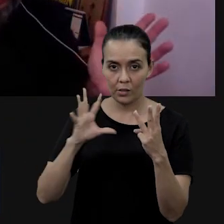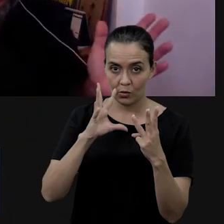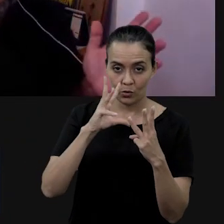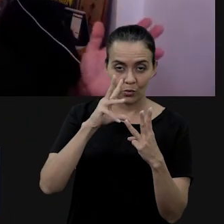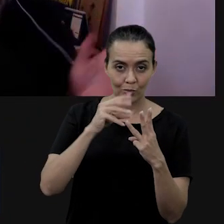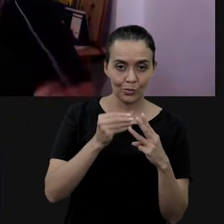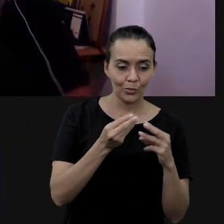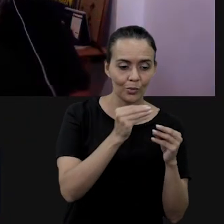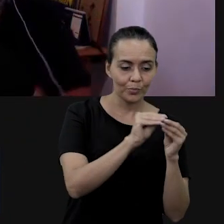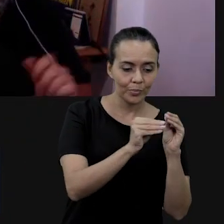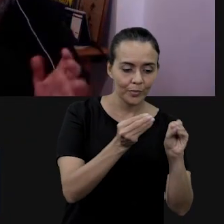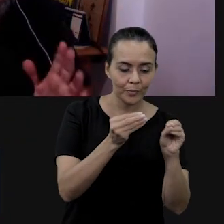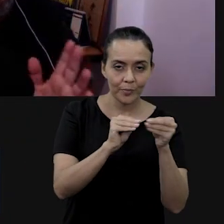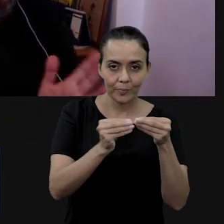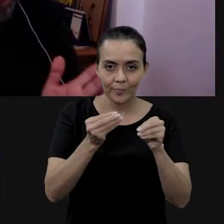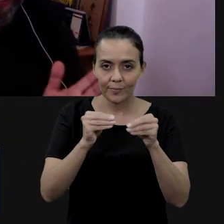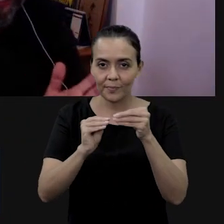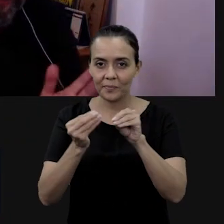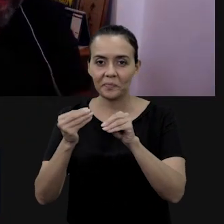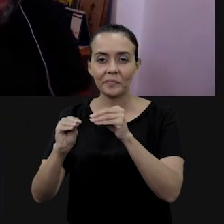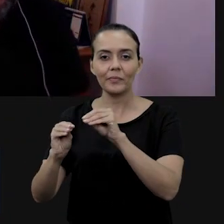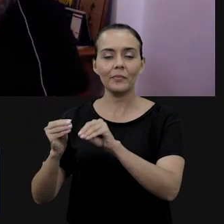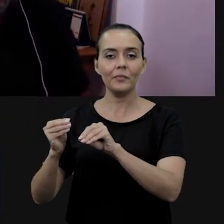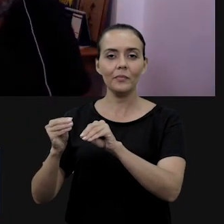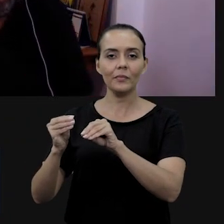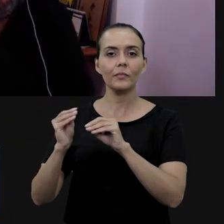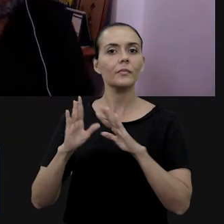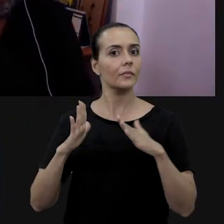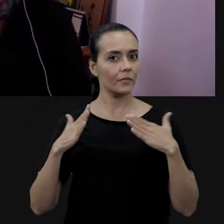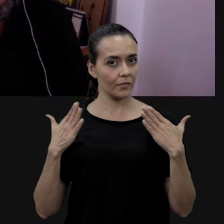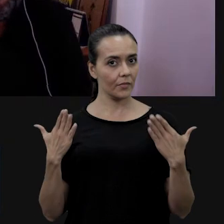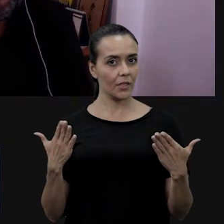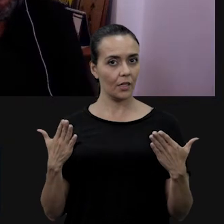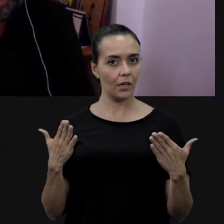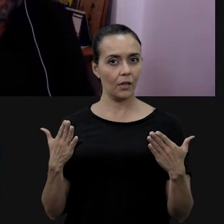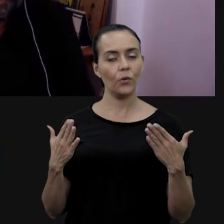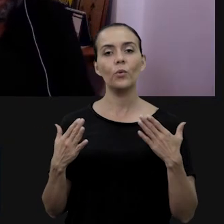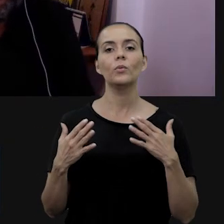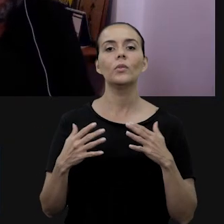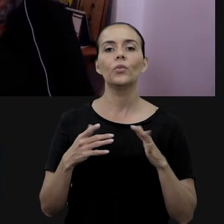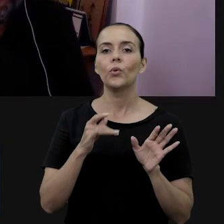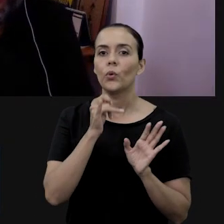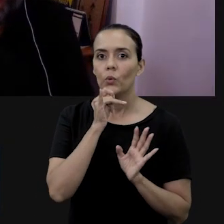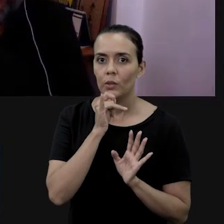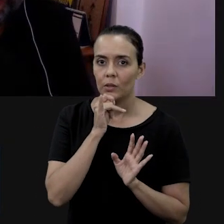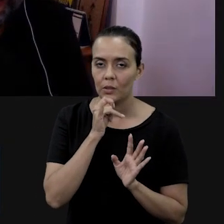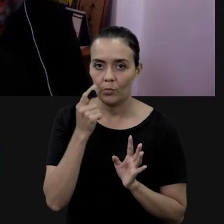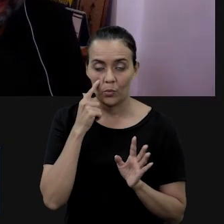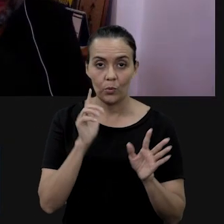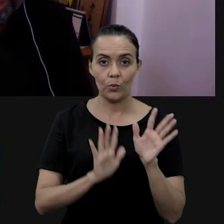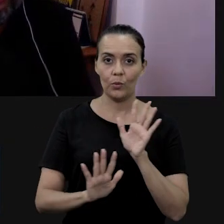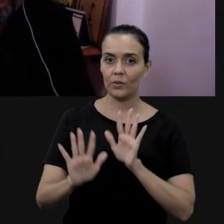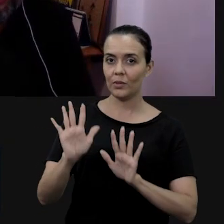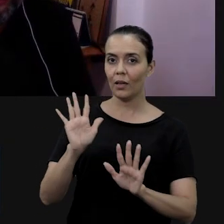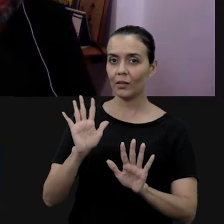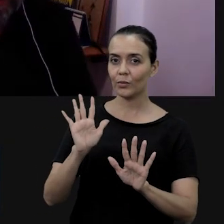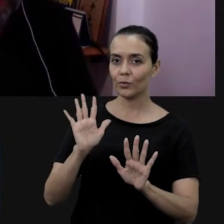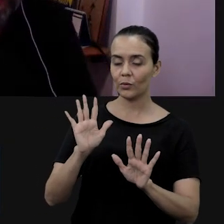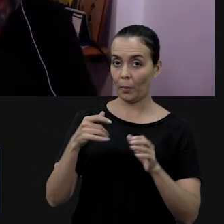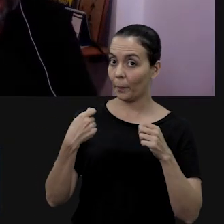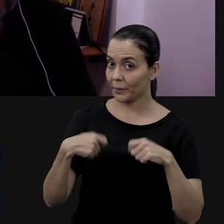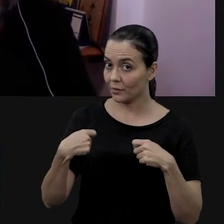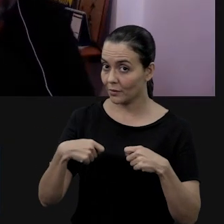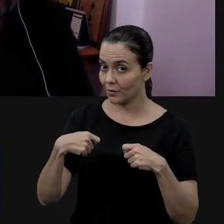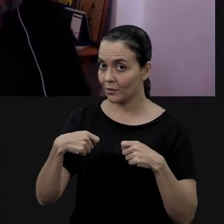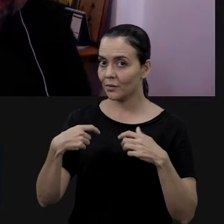ambiências, como a gente falou, né? Que vão construir toda essa paisagem sonora. Então, é não se colocar